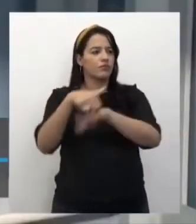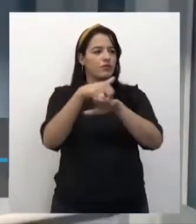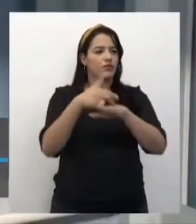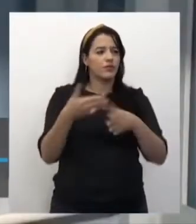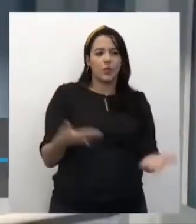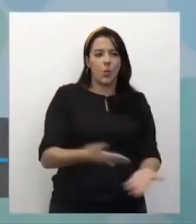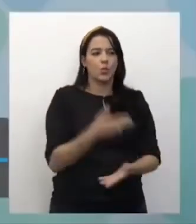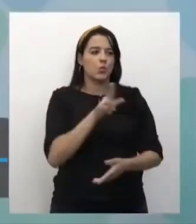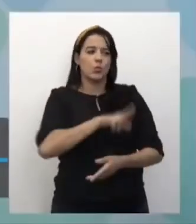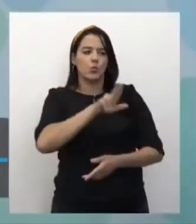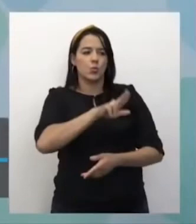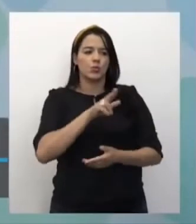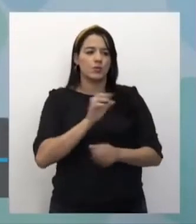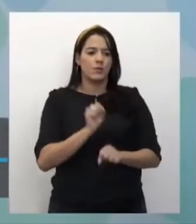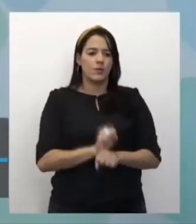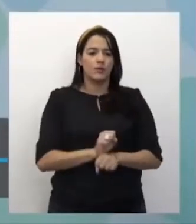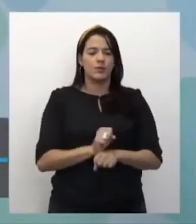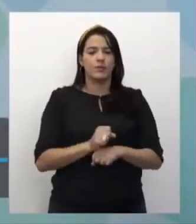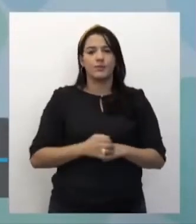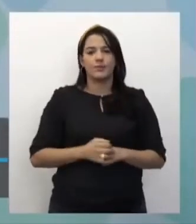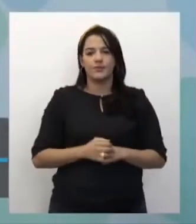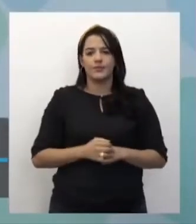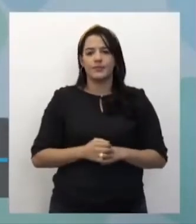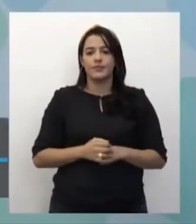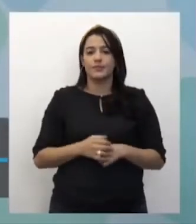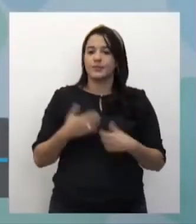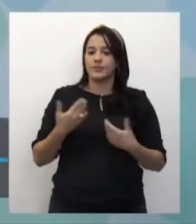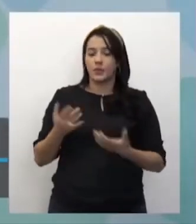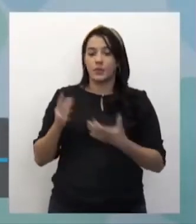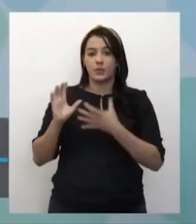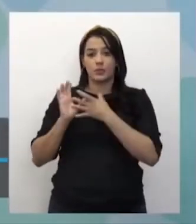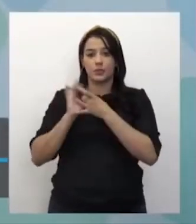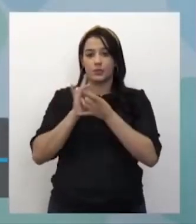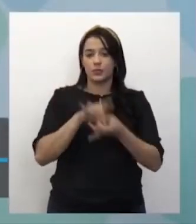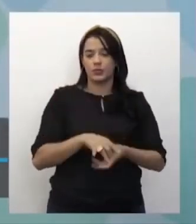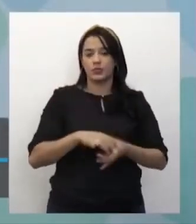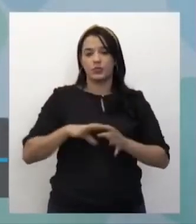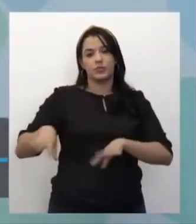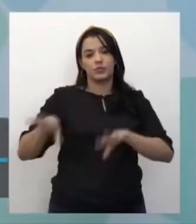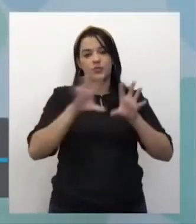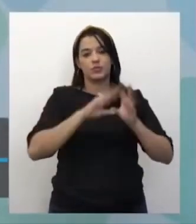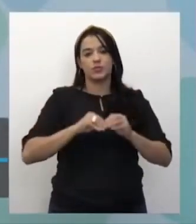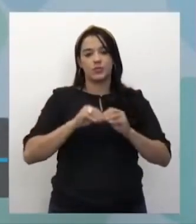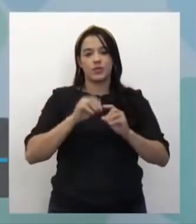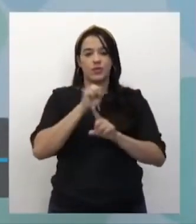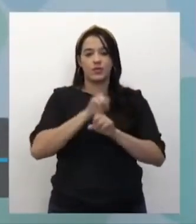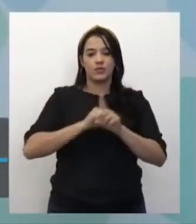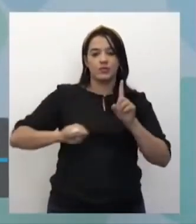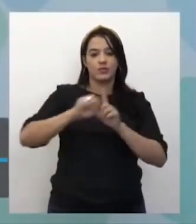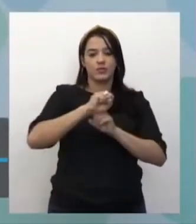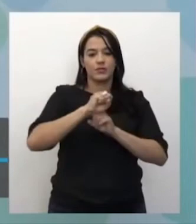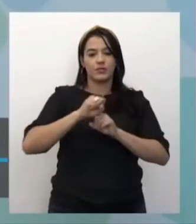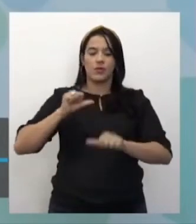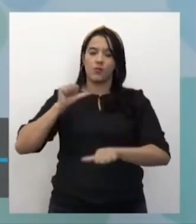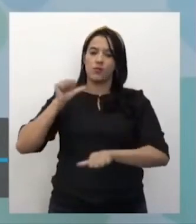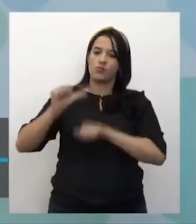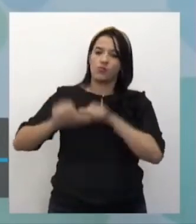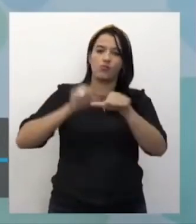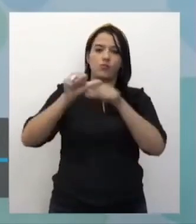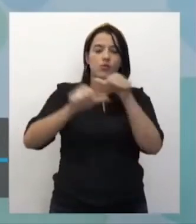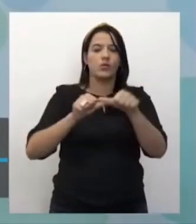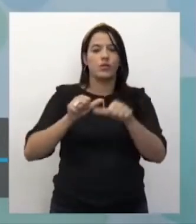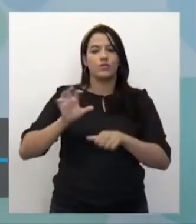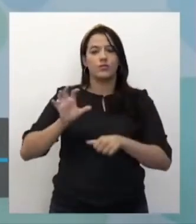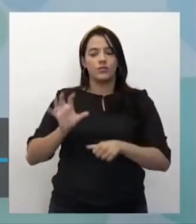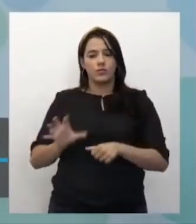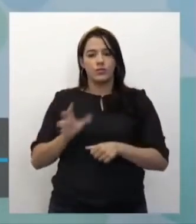utilizada? Eu acho que assim, num contexto geral, a sociedade vai mudando a forma de